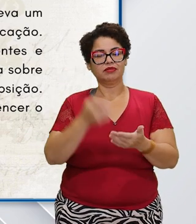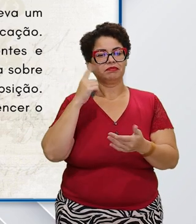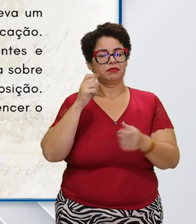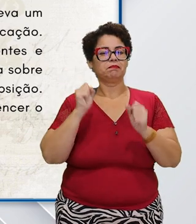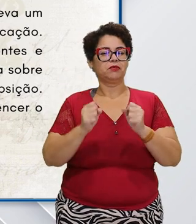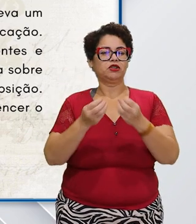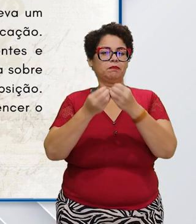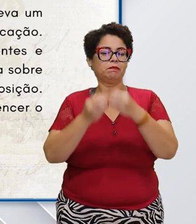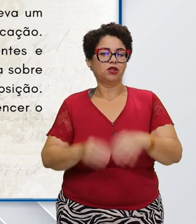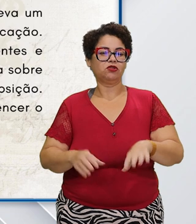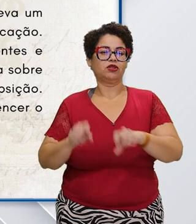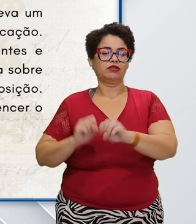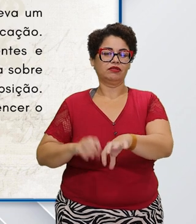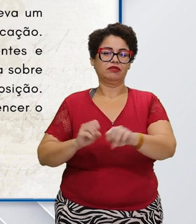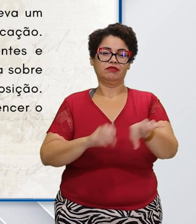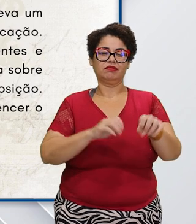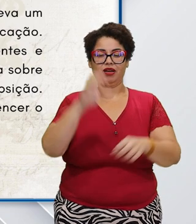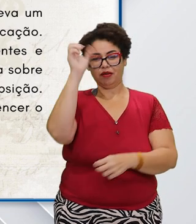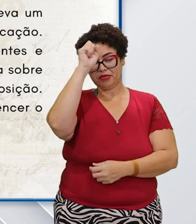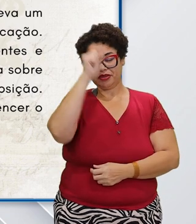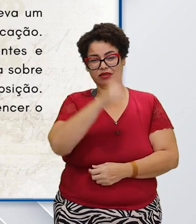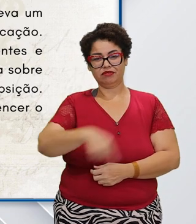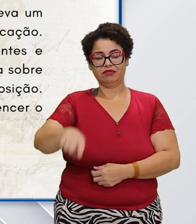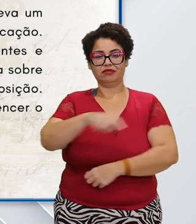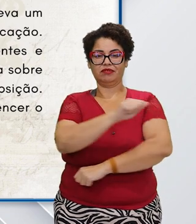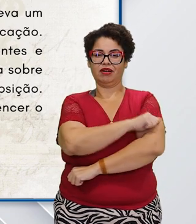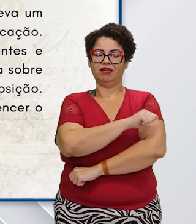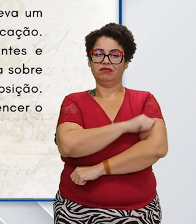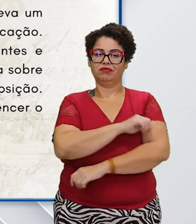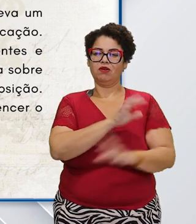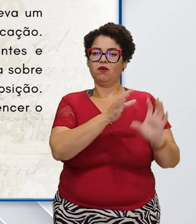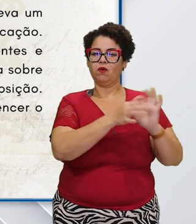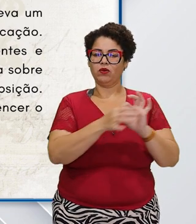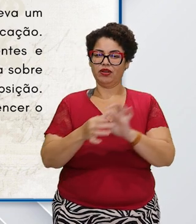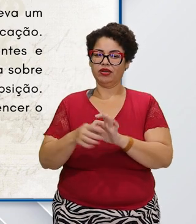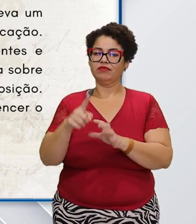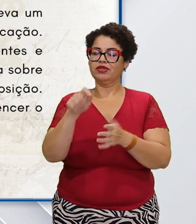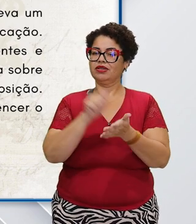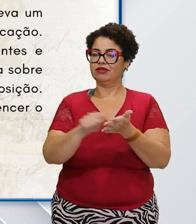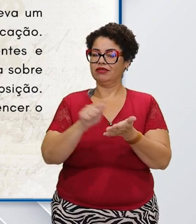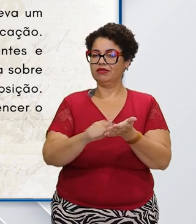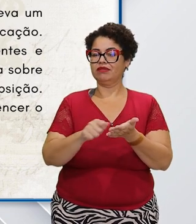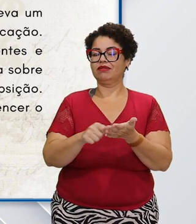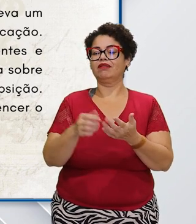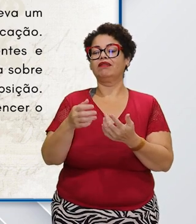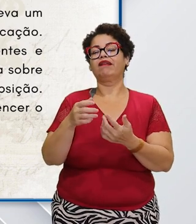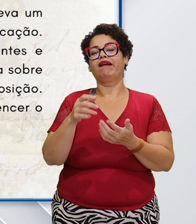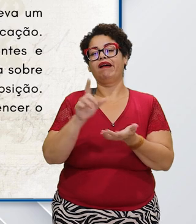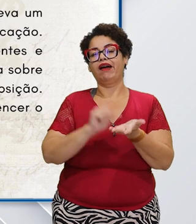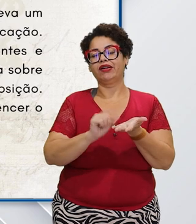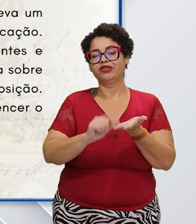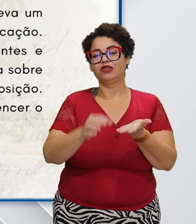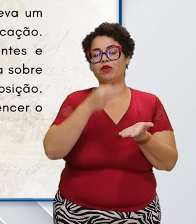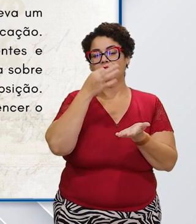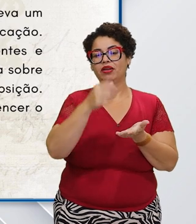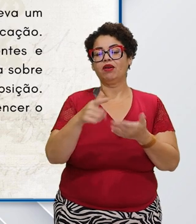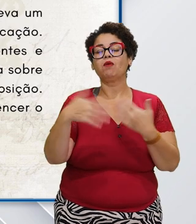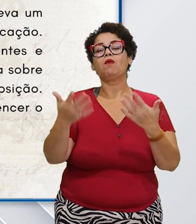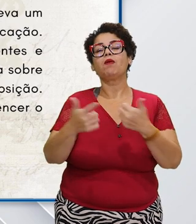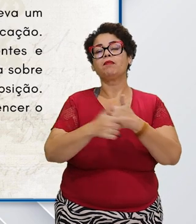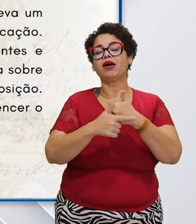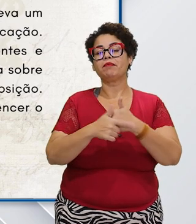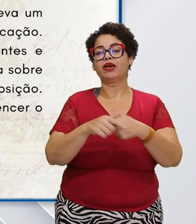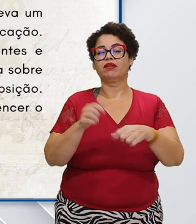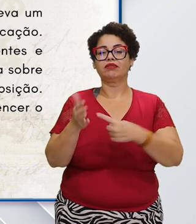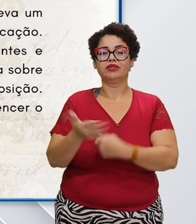outros acreditam que ela pode prejudicar o aprendizado dos alunos considerando desse contexto Escreva um artigo de opinião